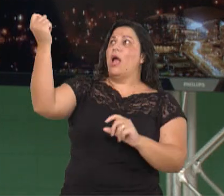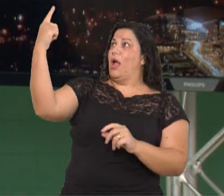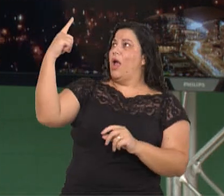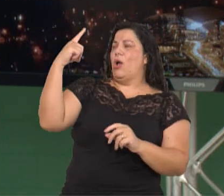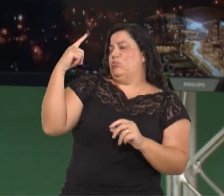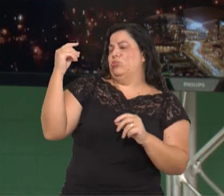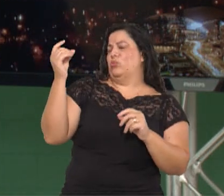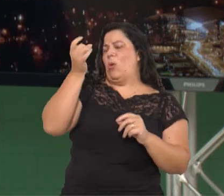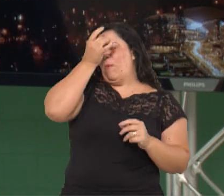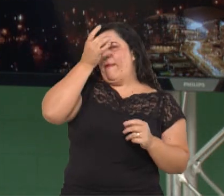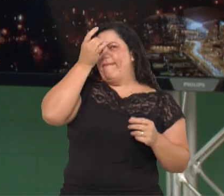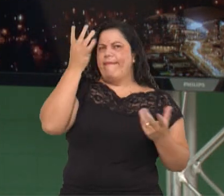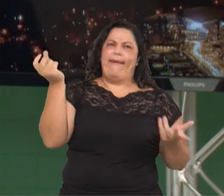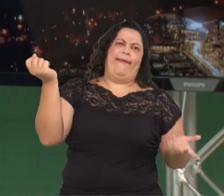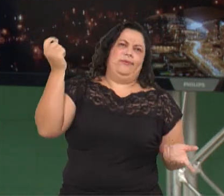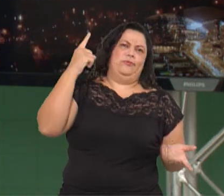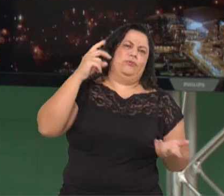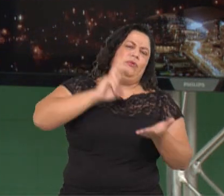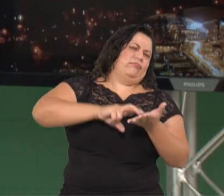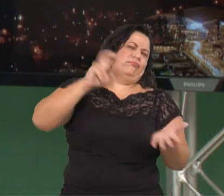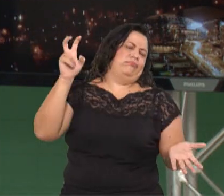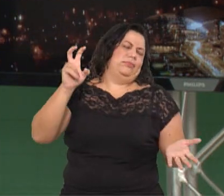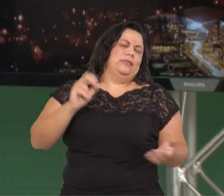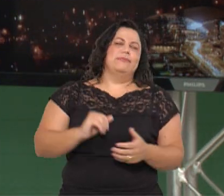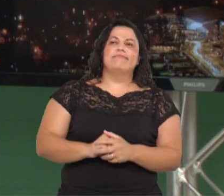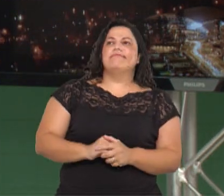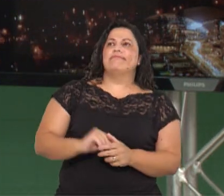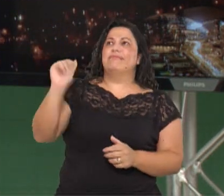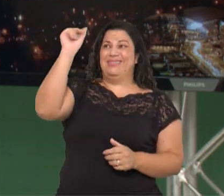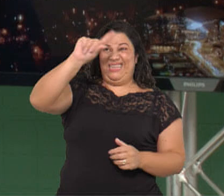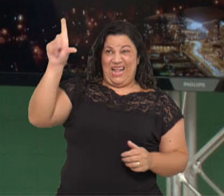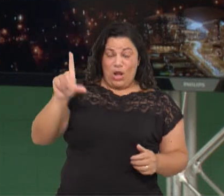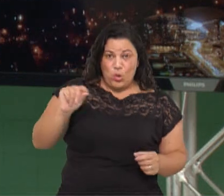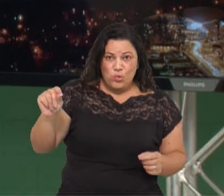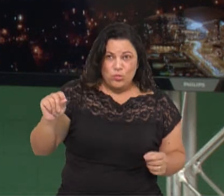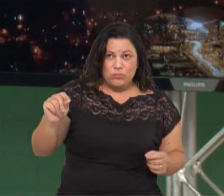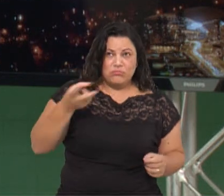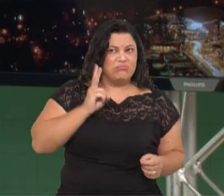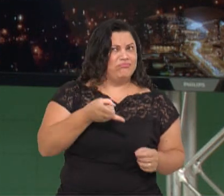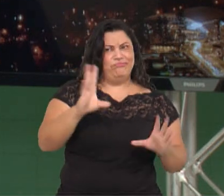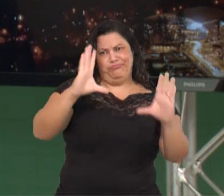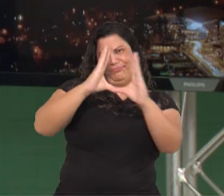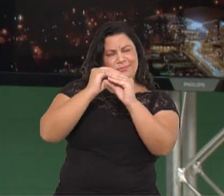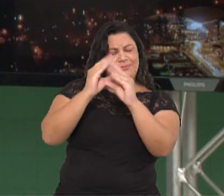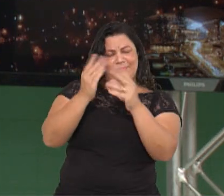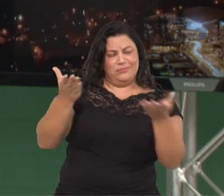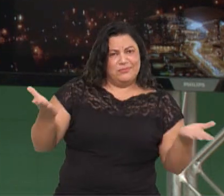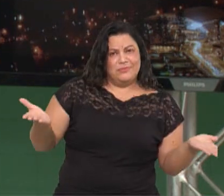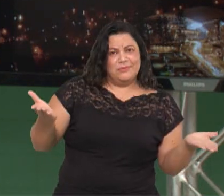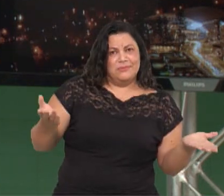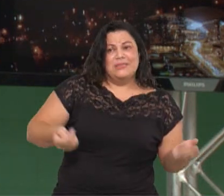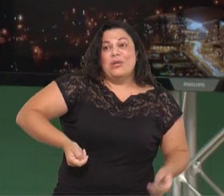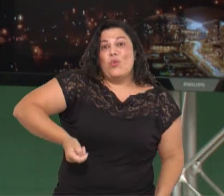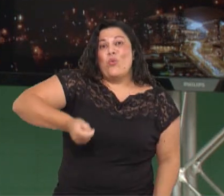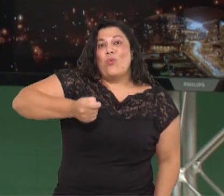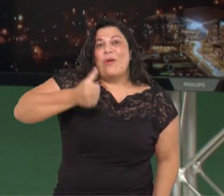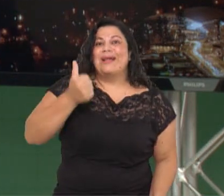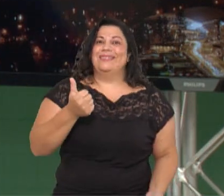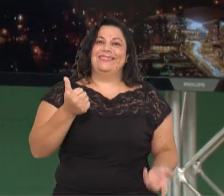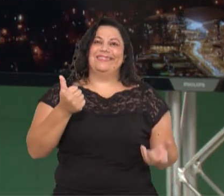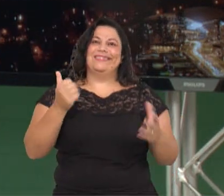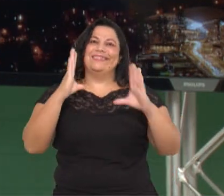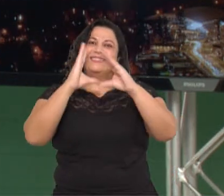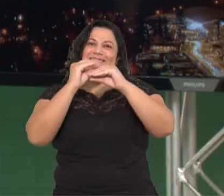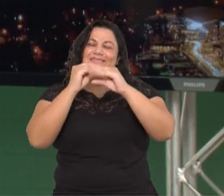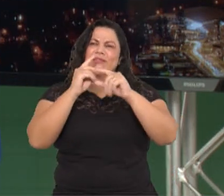aparece todo dia, de manhã. A Lua aparece quase todas as noites. Por que quase todas as noites? Porque a